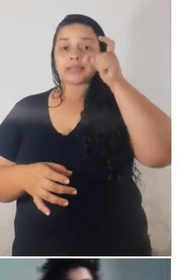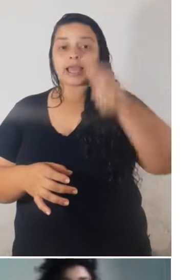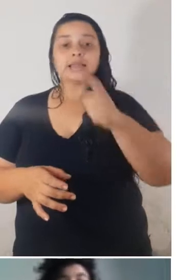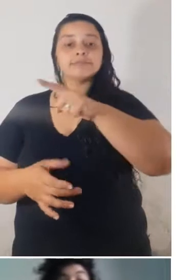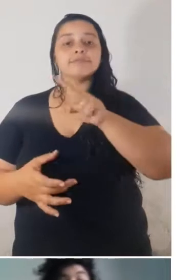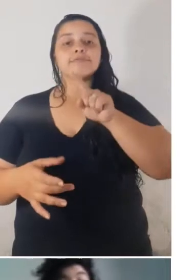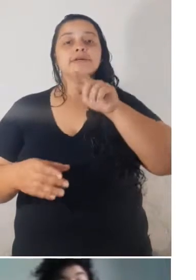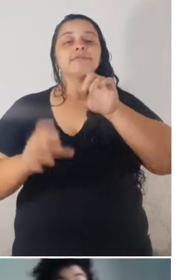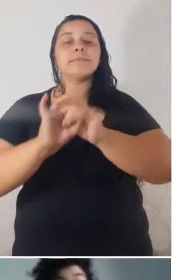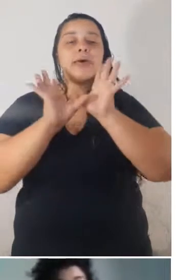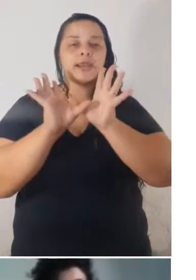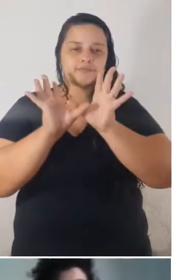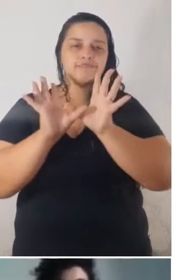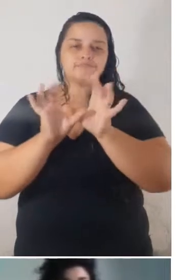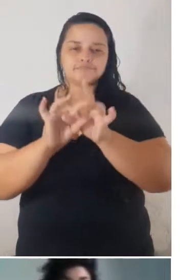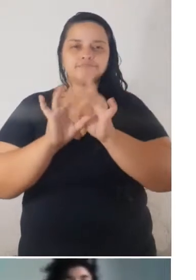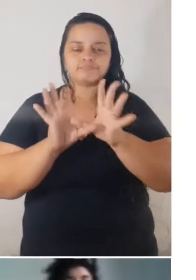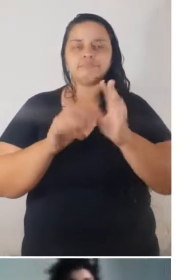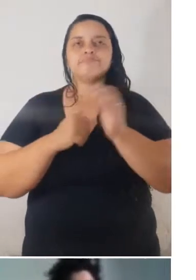essa faixa pelo Brasil tudo.